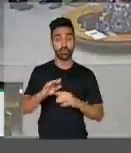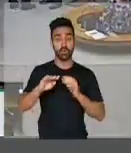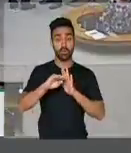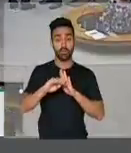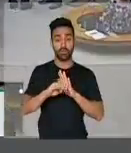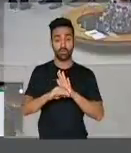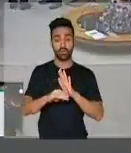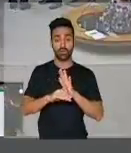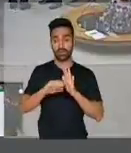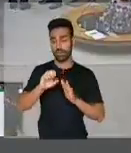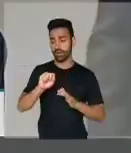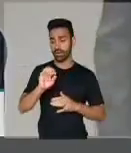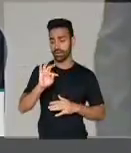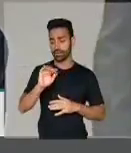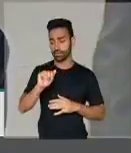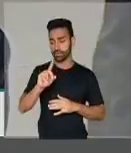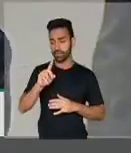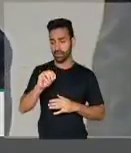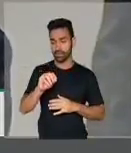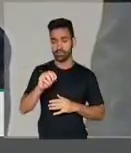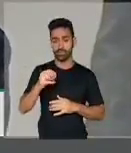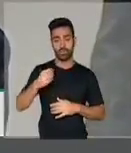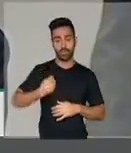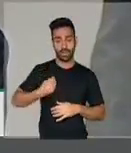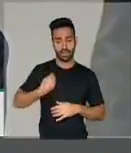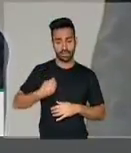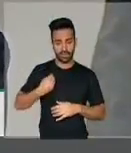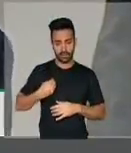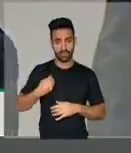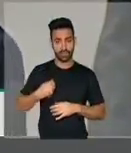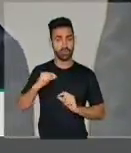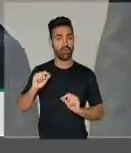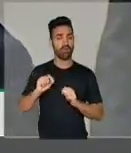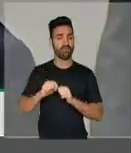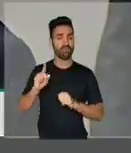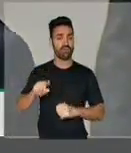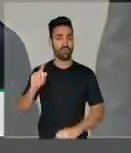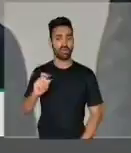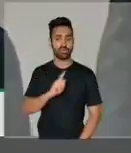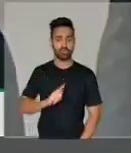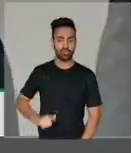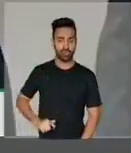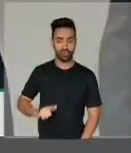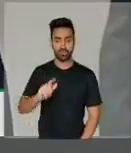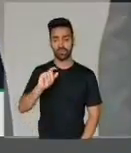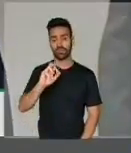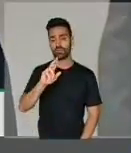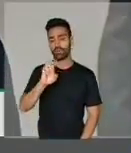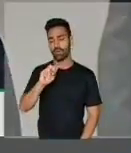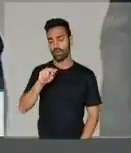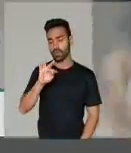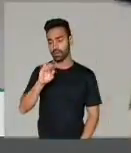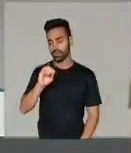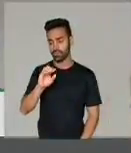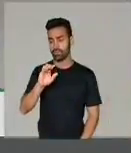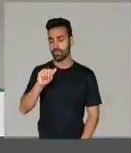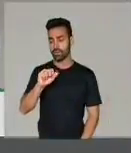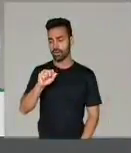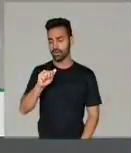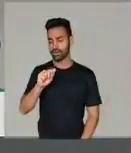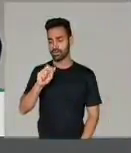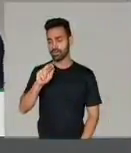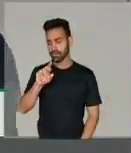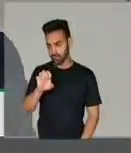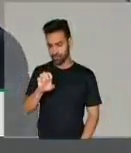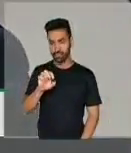programa Estado Presente, implementado na gestão do ex-governador Renato Casagrande, do nosso partido, do